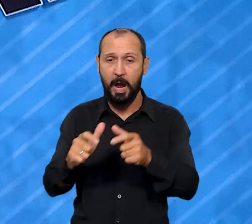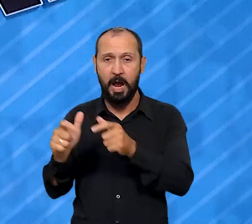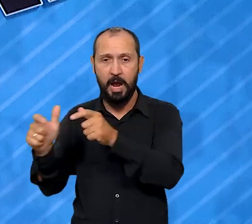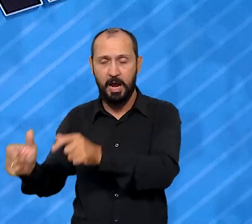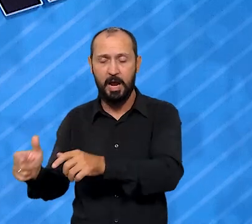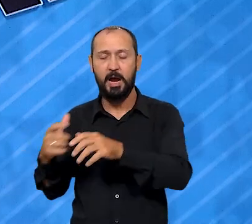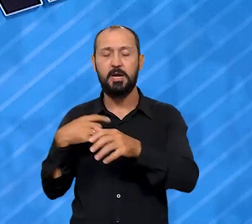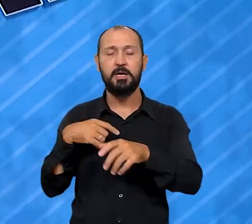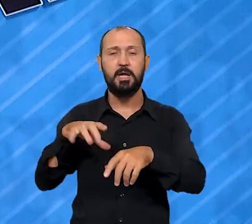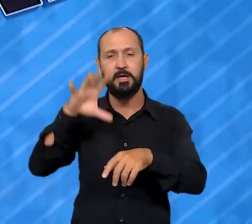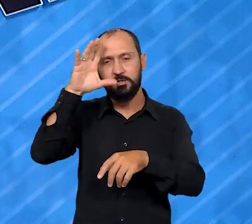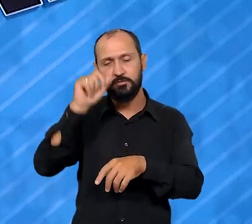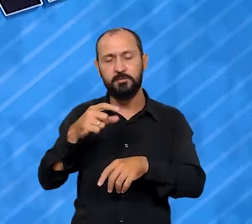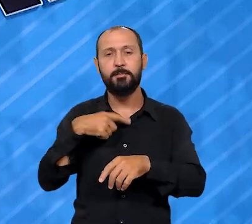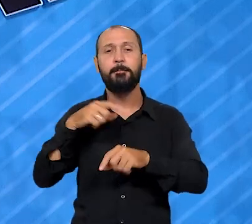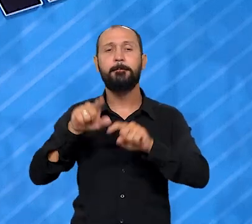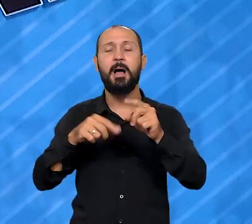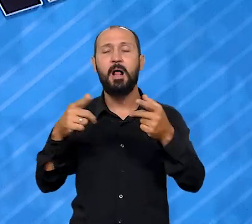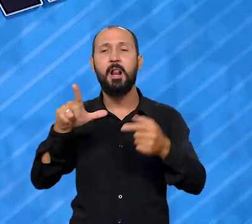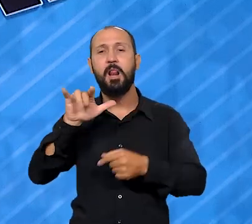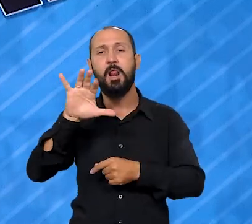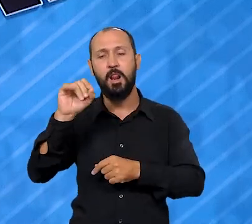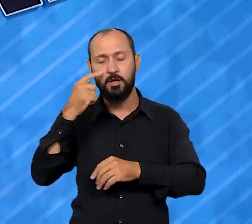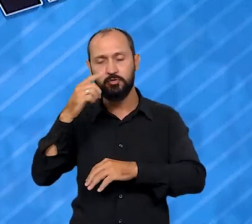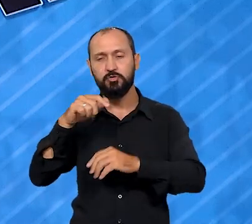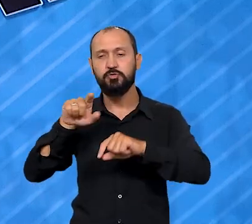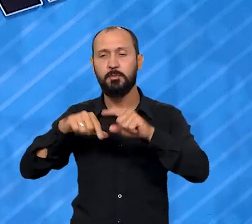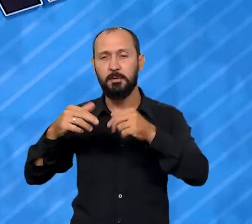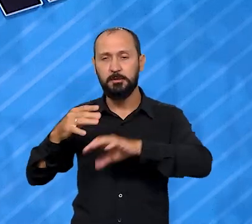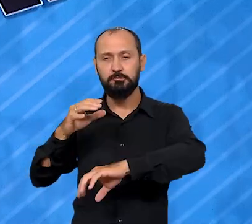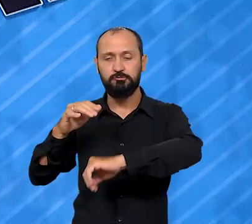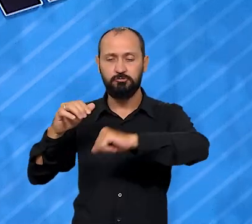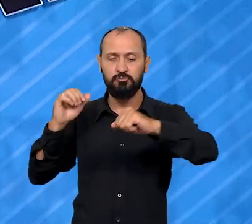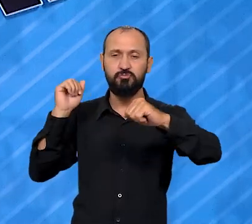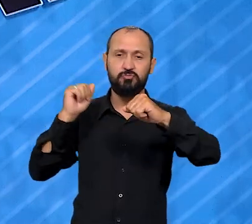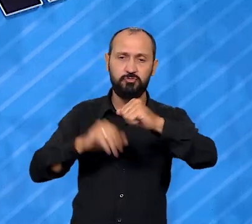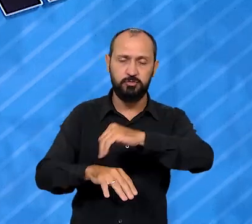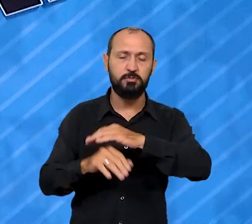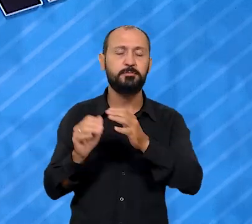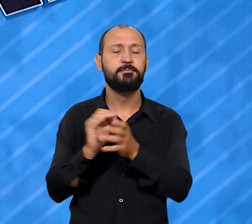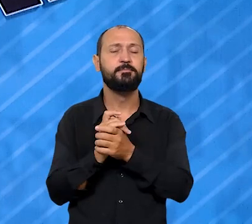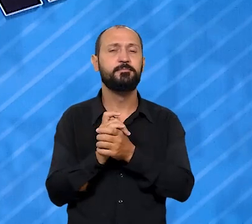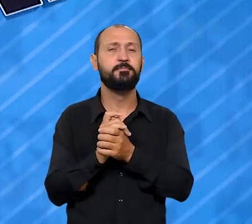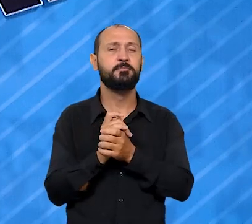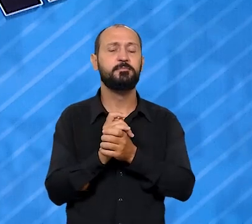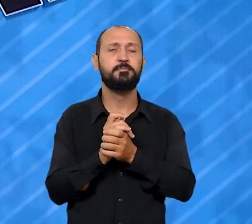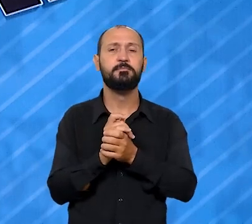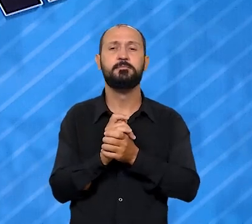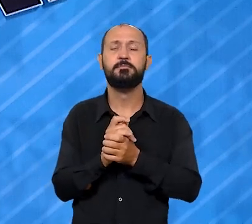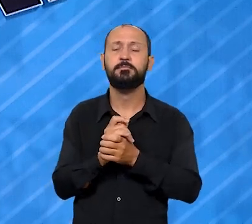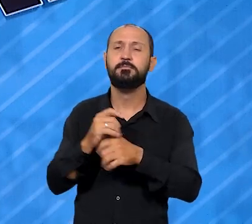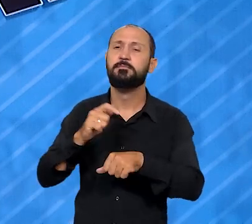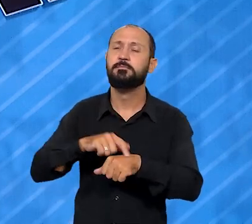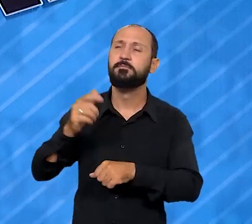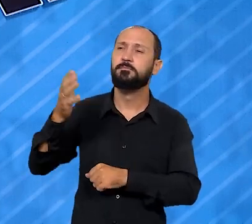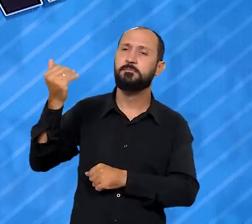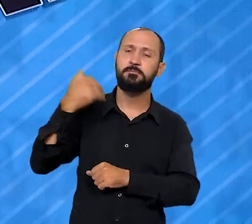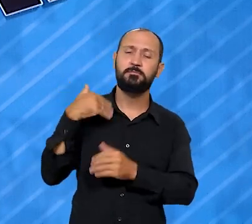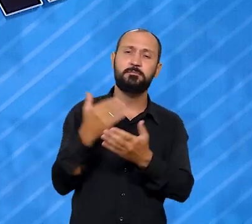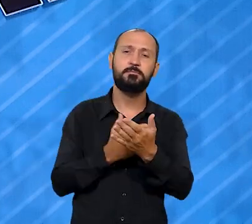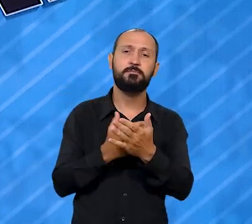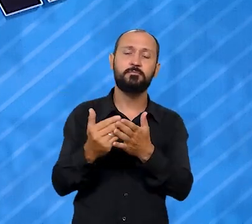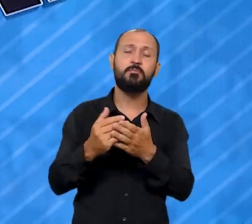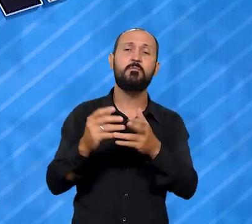pontos eleitos ali como destinatários dos aterros sanitários. E essa demanda, quando